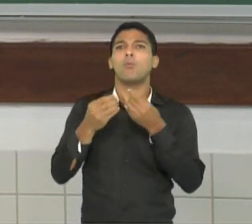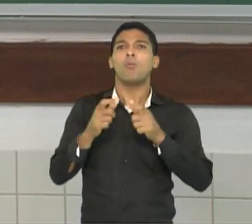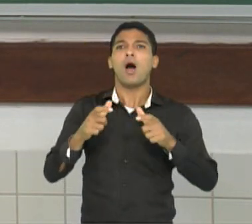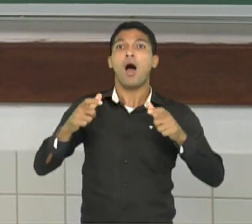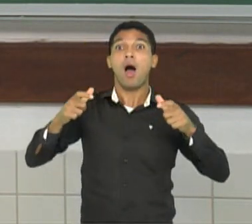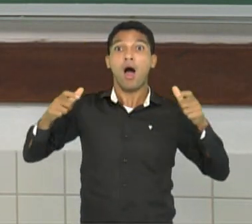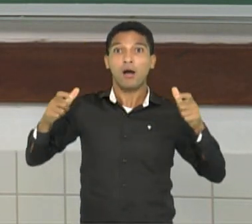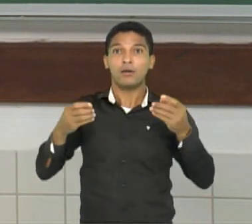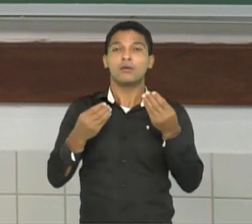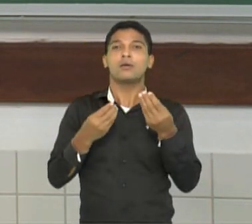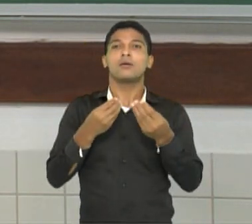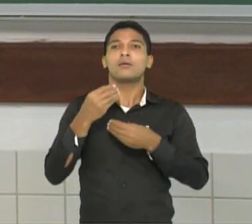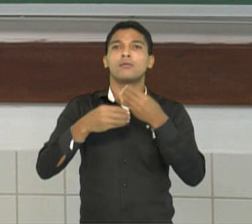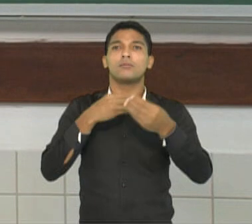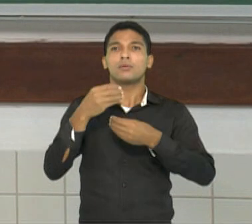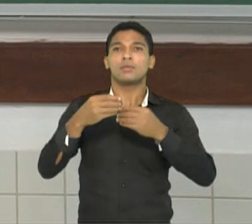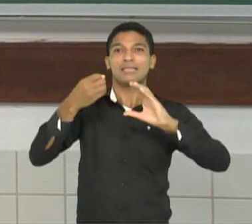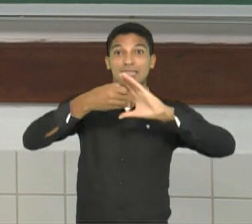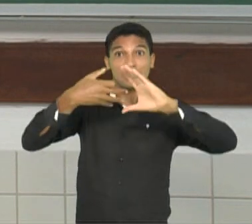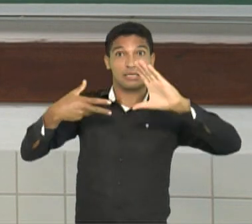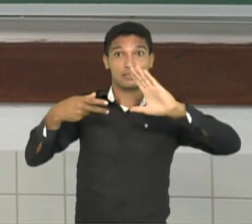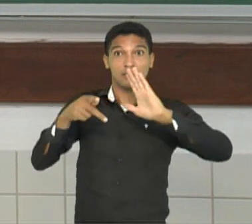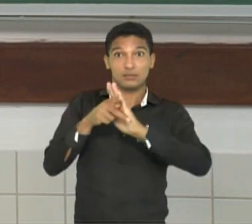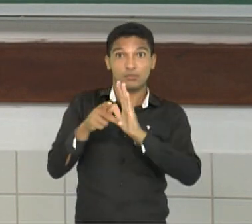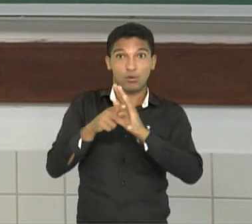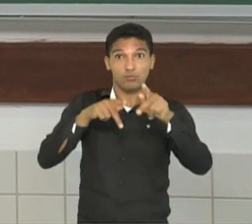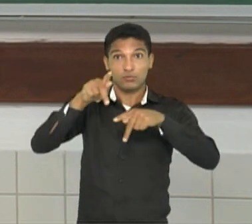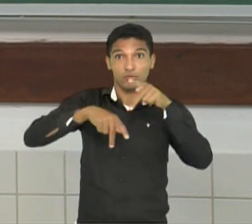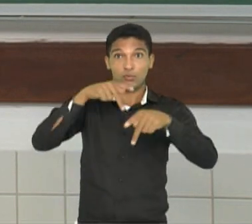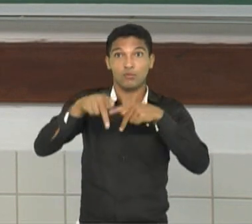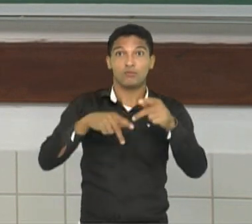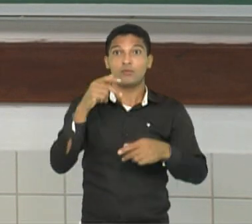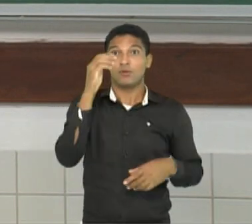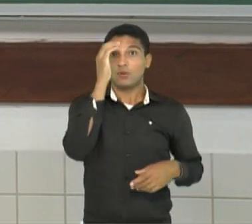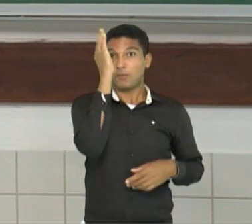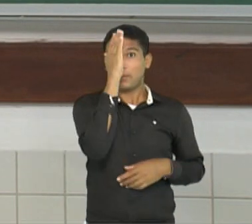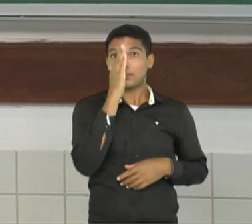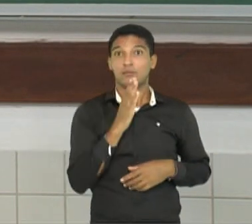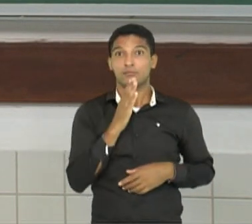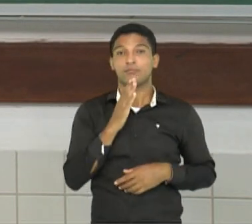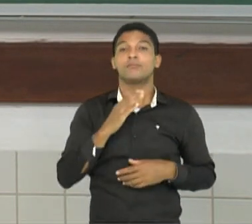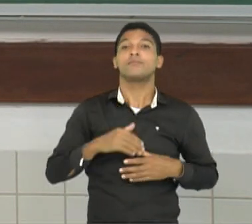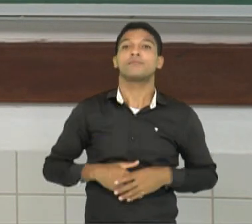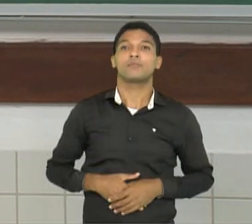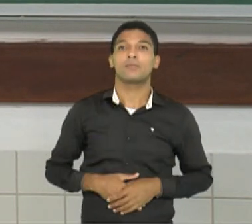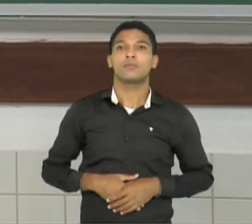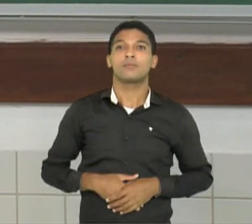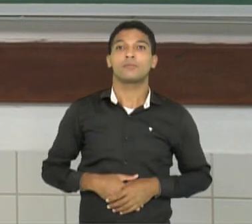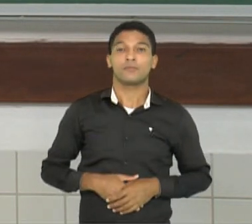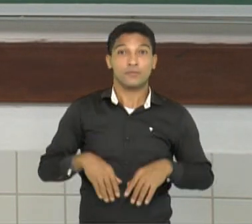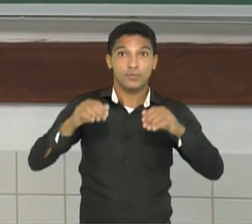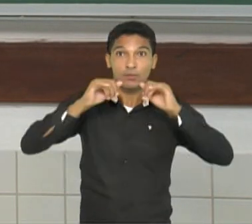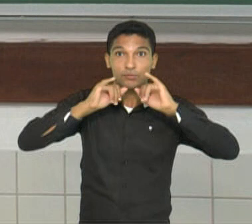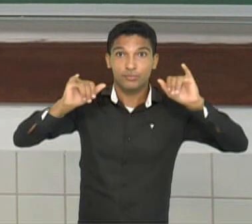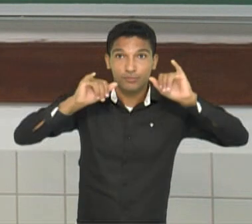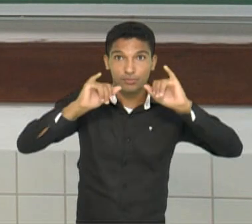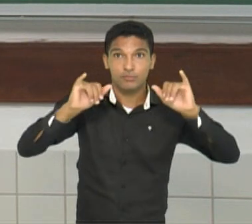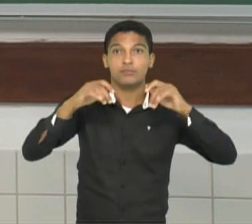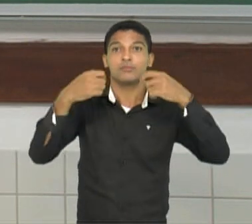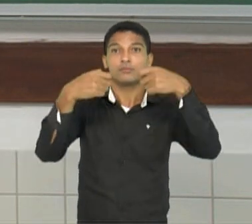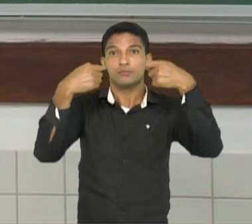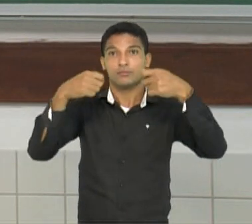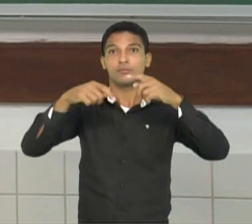da formação da população brasileira, certo? Antes da gente começar a aula propriamente dita, os recadinhos lá, ter o material em